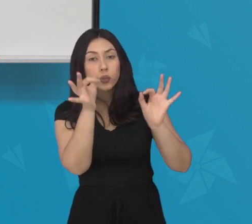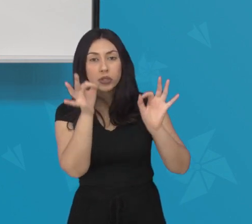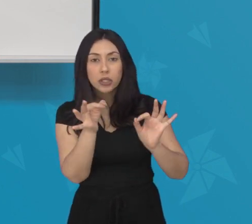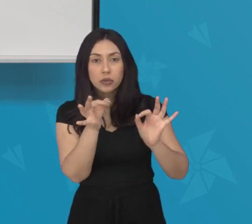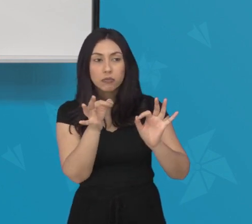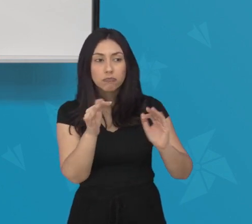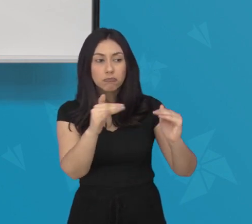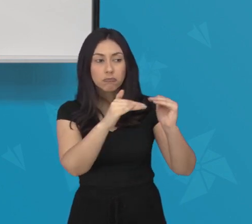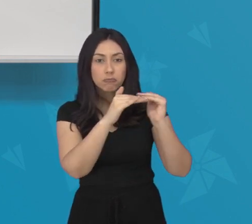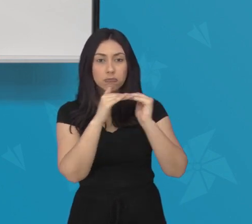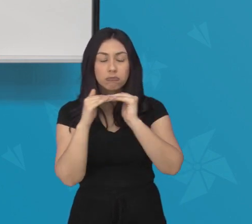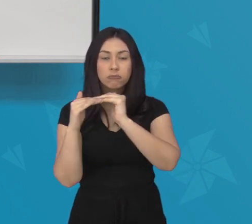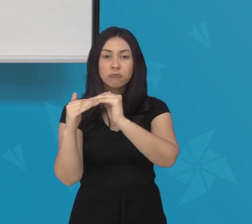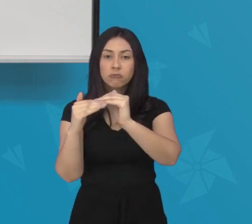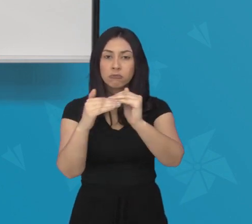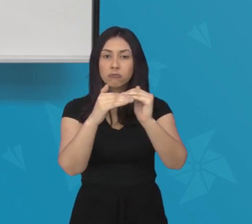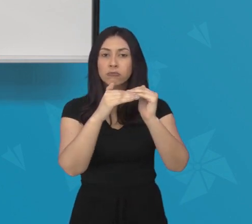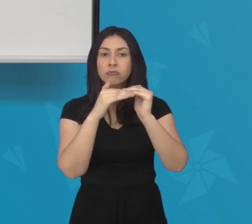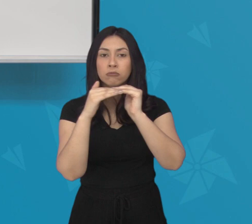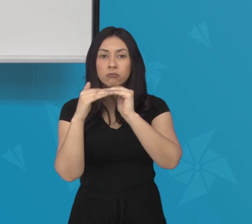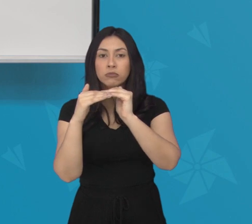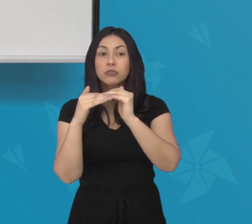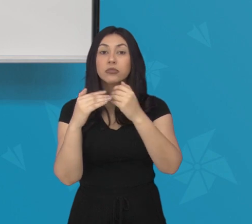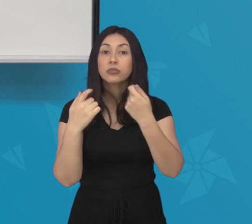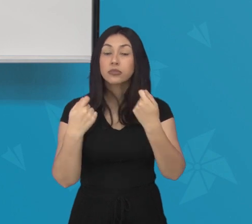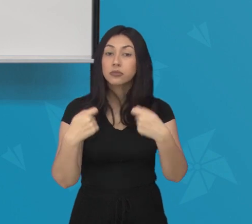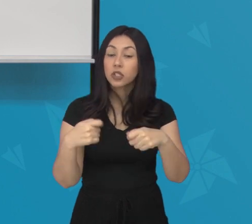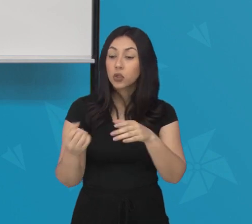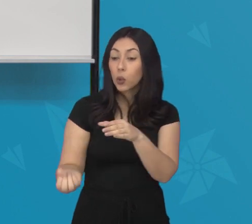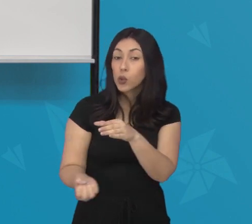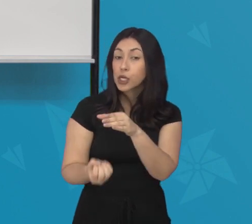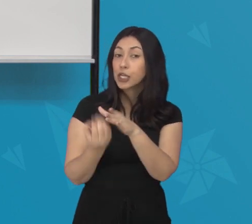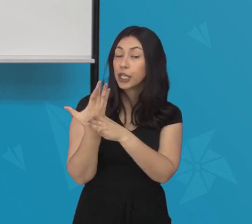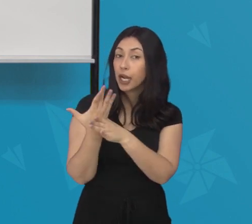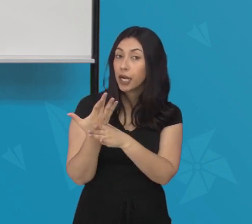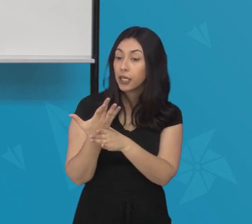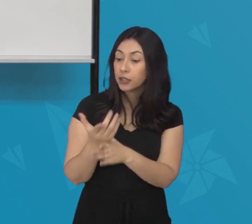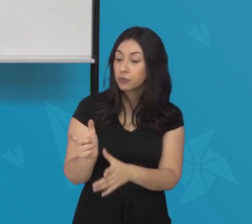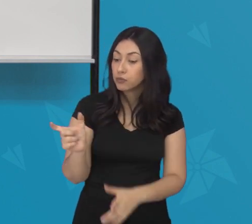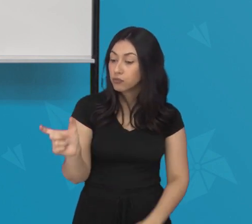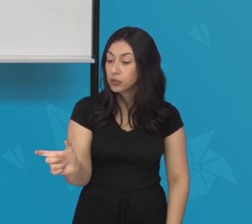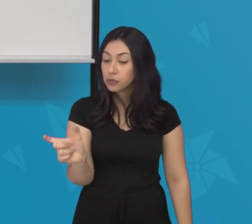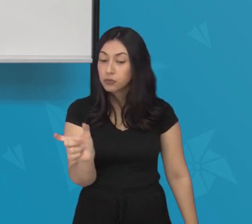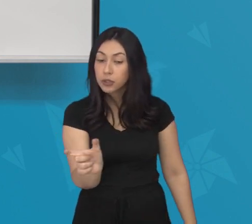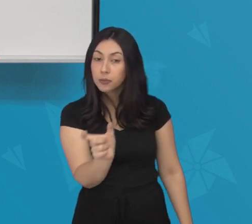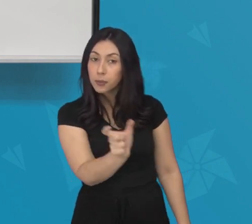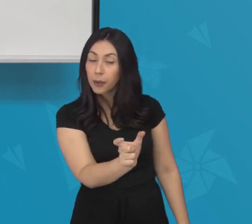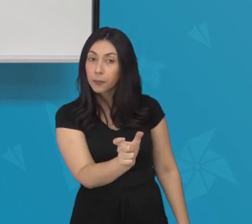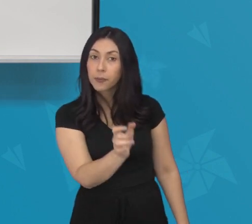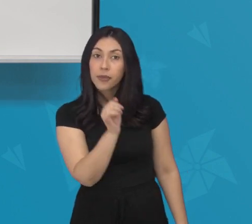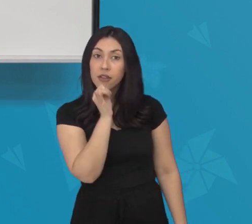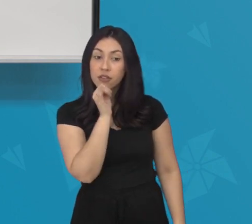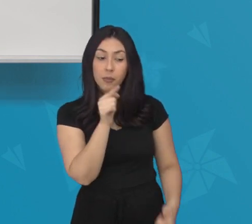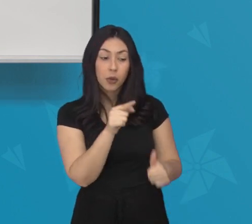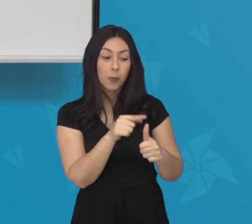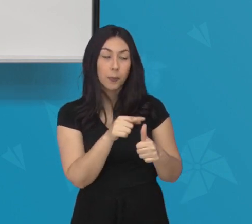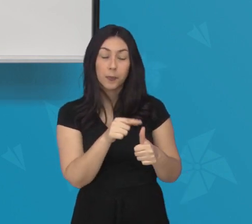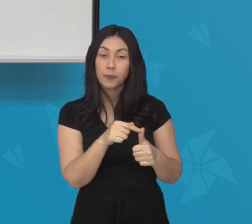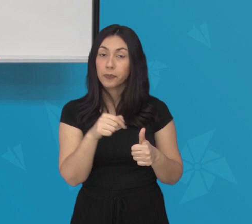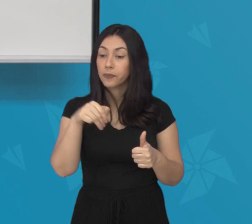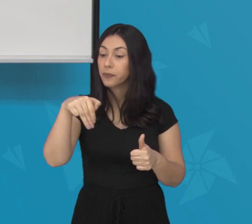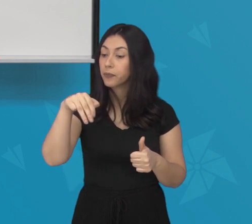pessoas conseguissem falar a mesma linguagem, criou-se unidades padrão de medida. Então a gente tem o metro